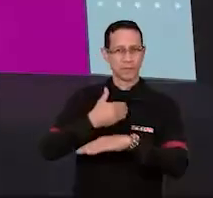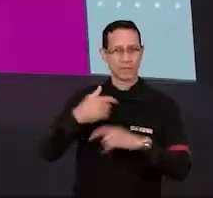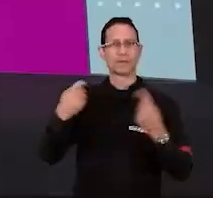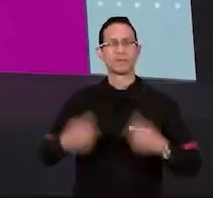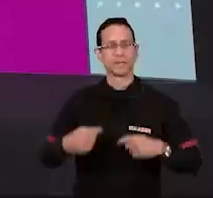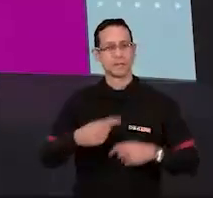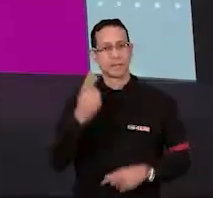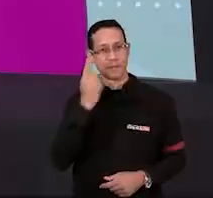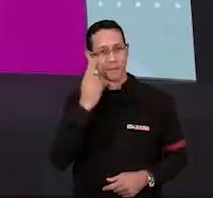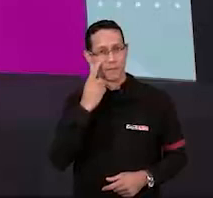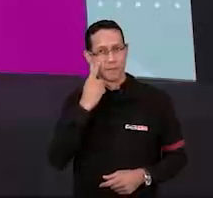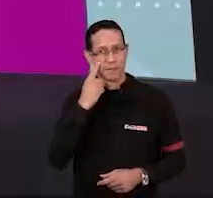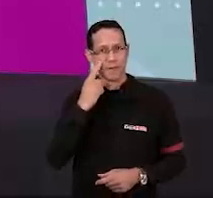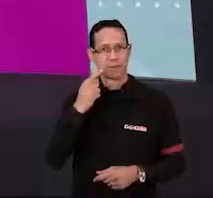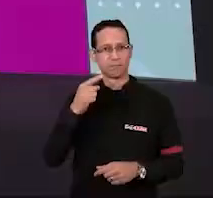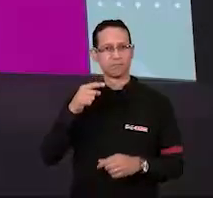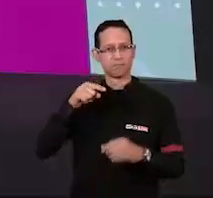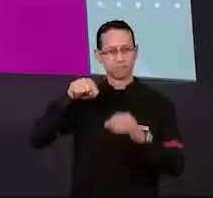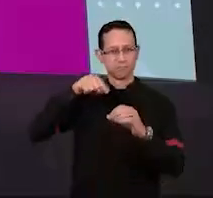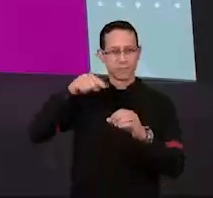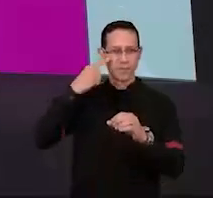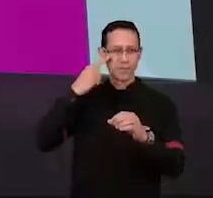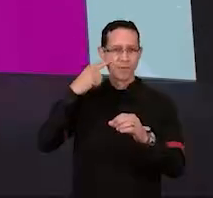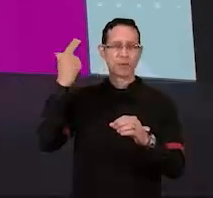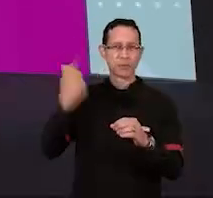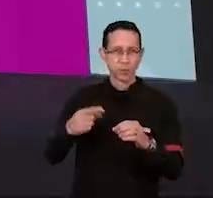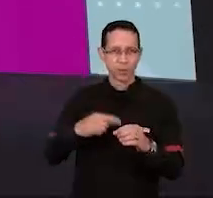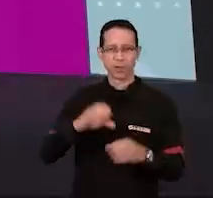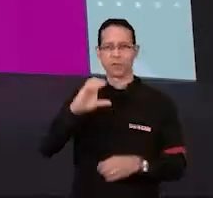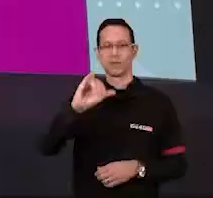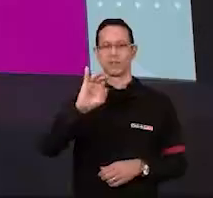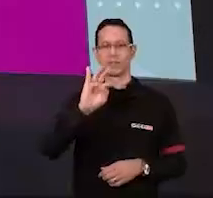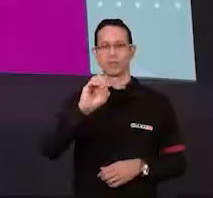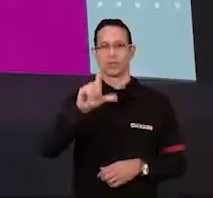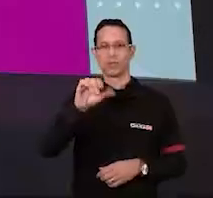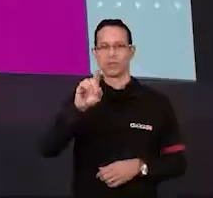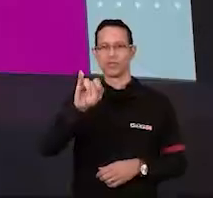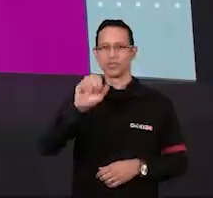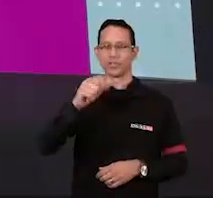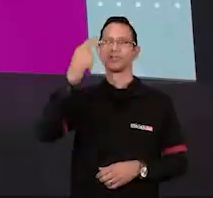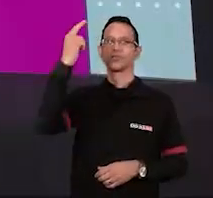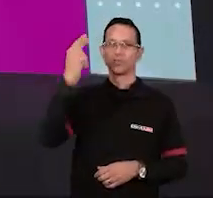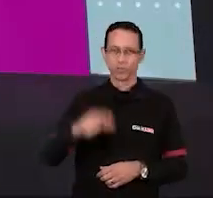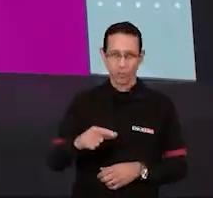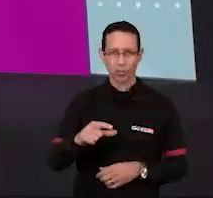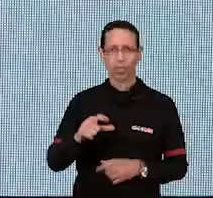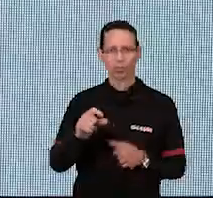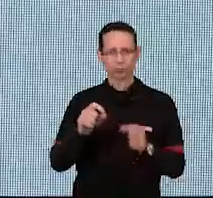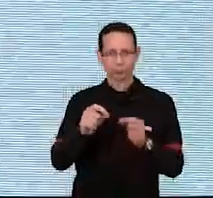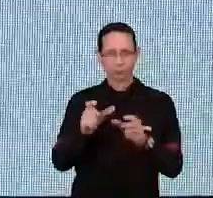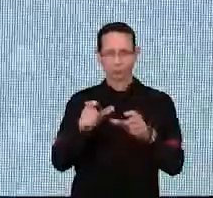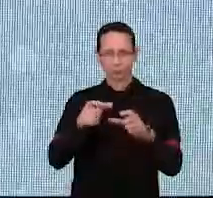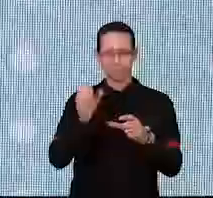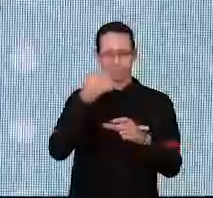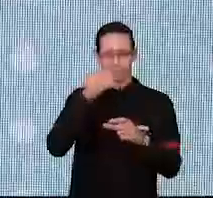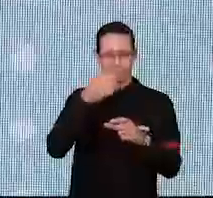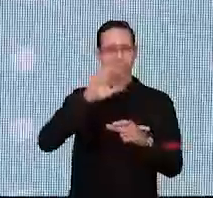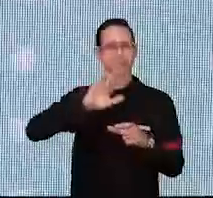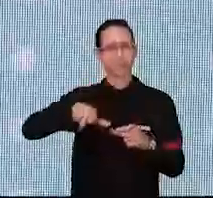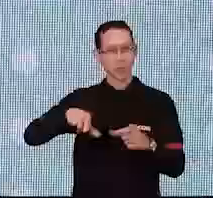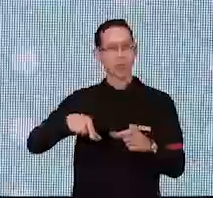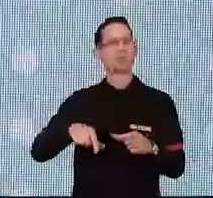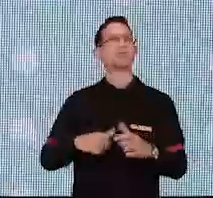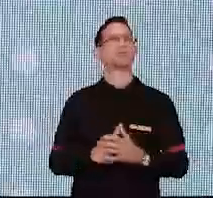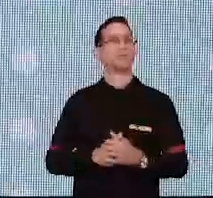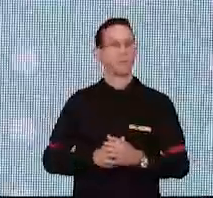você precisa olhar dentro dessa orelha, você precisa refazer a citologia, você precisa avaliar esse animal clinicamente. E muitas vezes, eu não sei